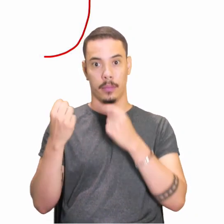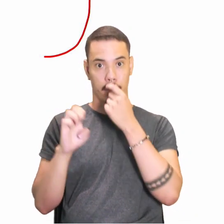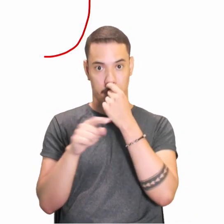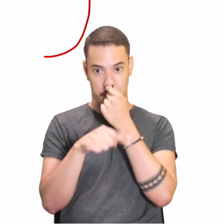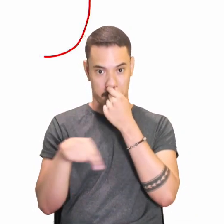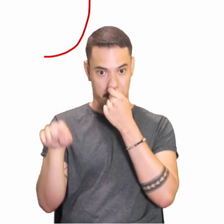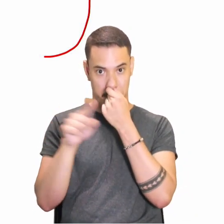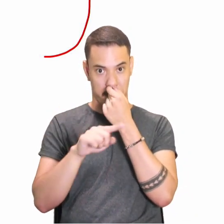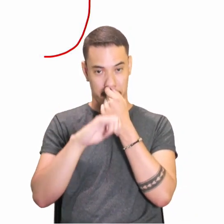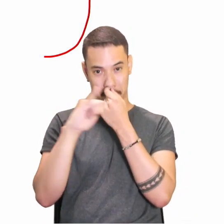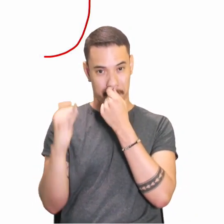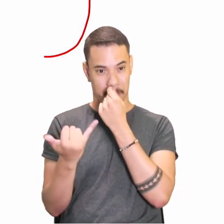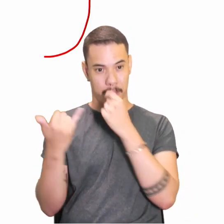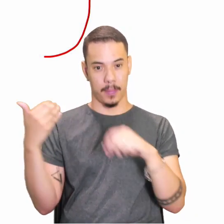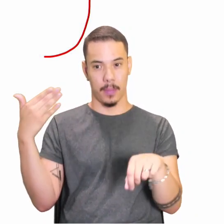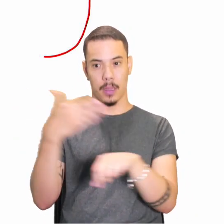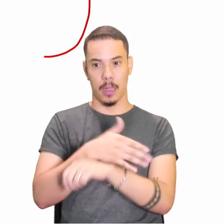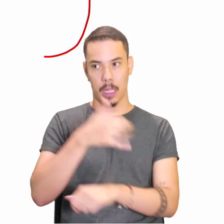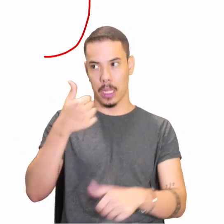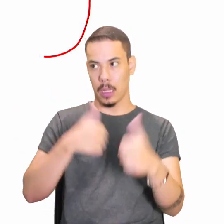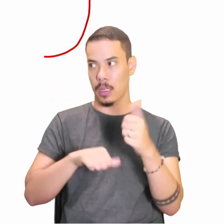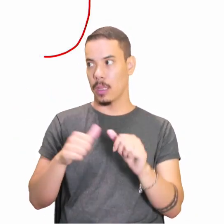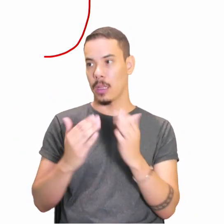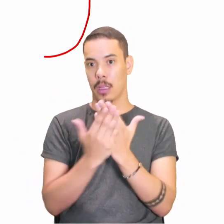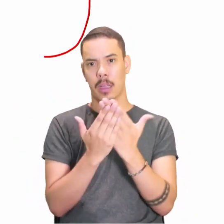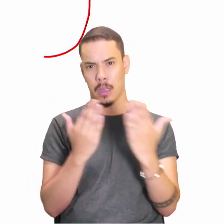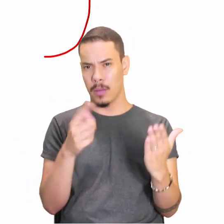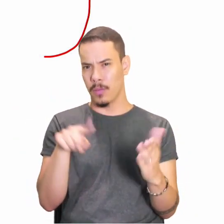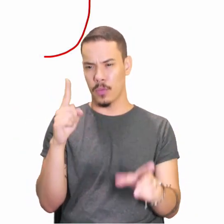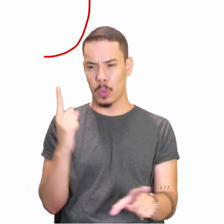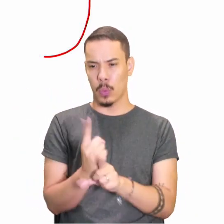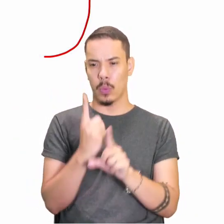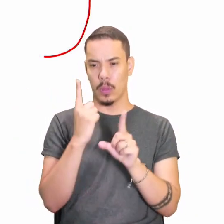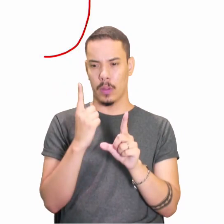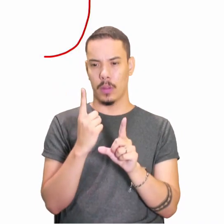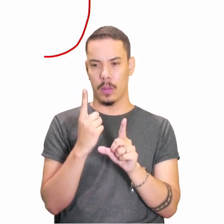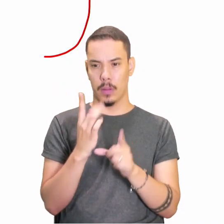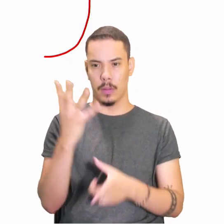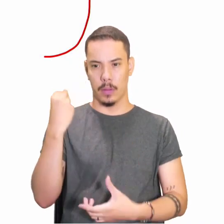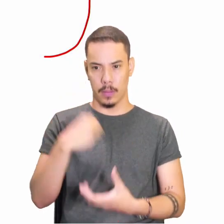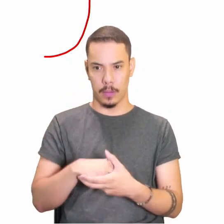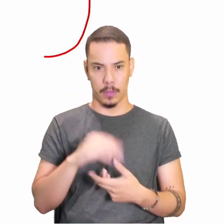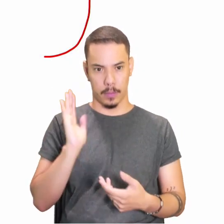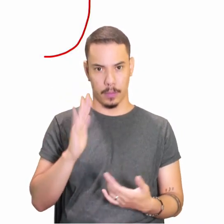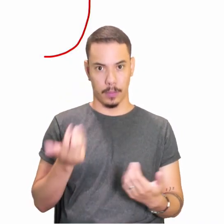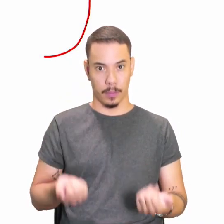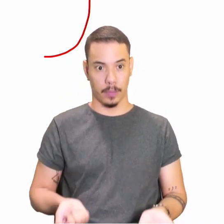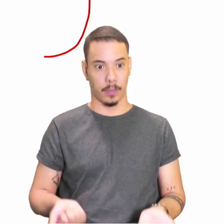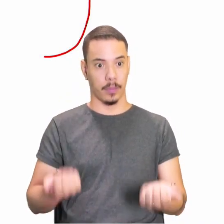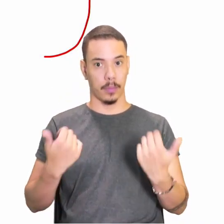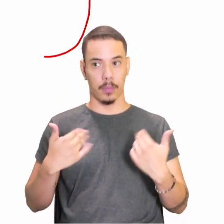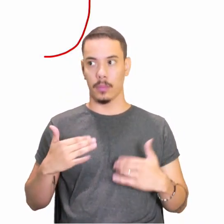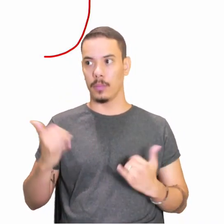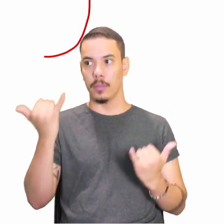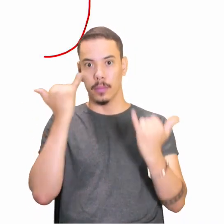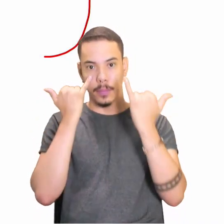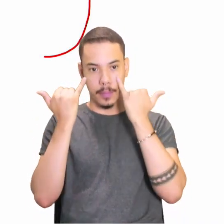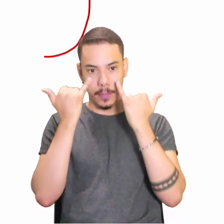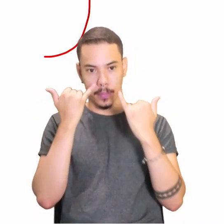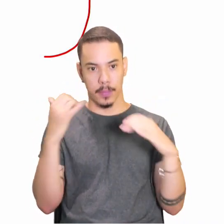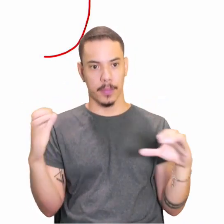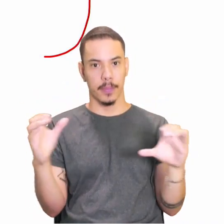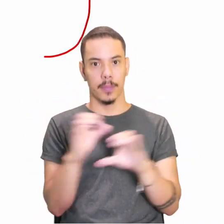se debruçar a análise da capa, será que você vai encontrar o que tem aí já nos trazendo de primeira